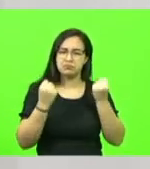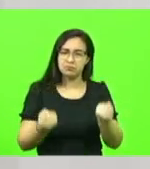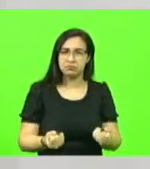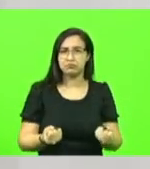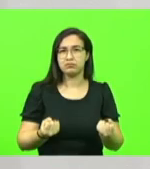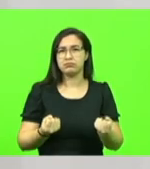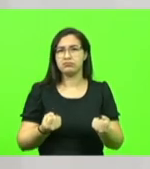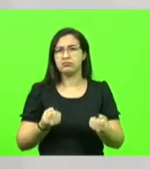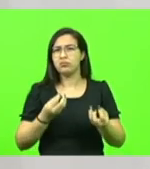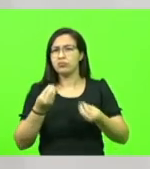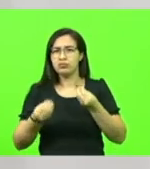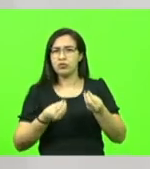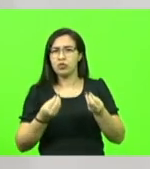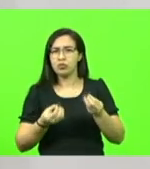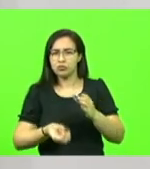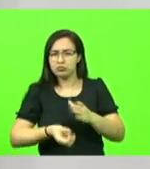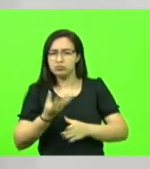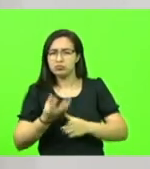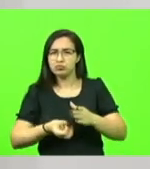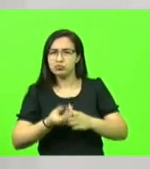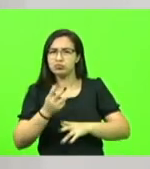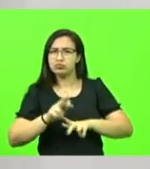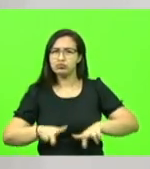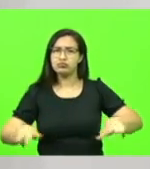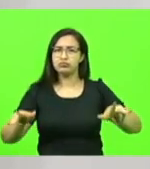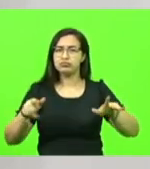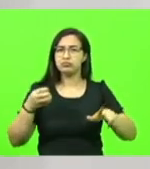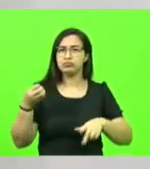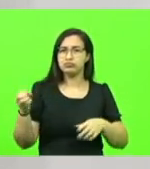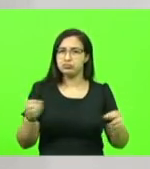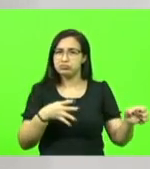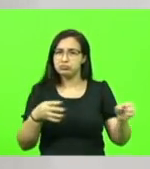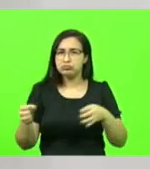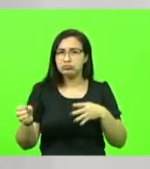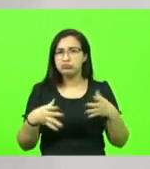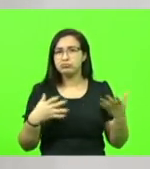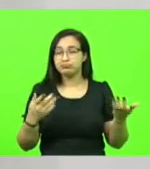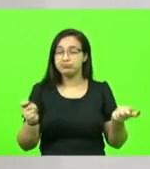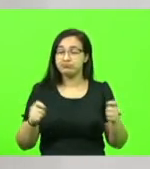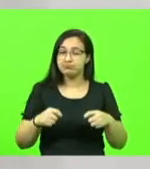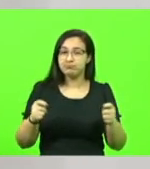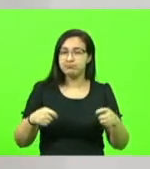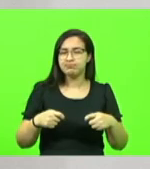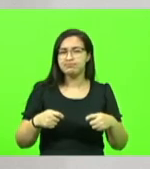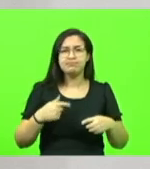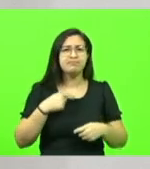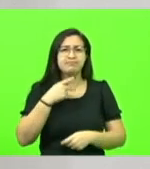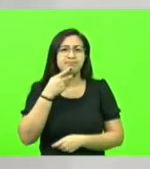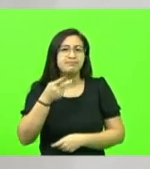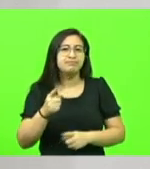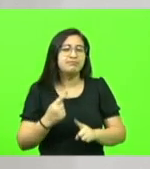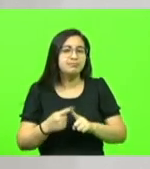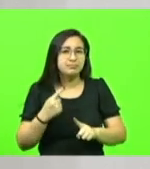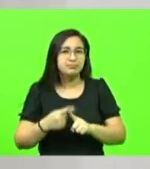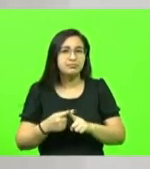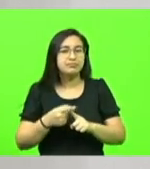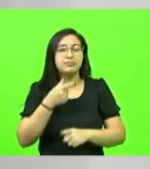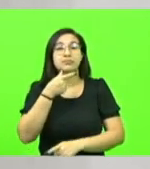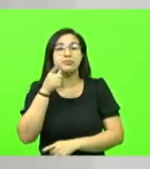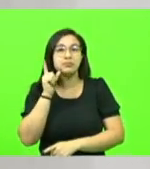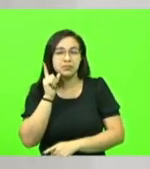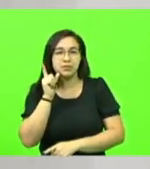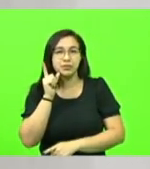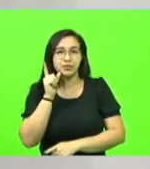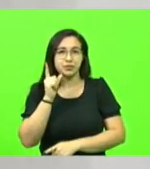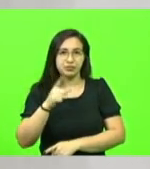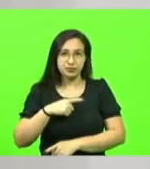mais produtivo, mais eficiente. E por que eu estou falando isso? Bom, eu estou falando isso porque ontem saiu